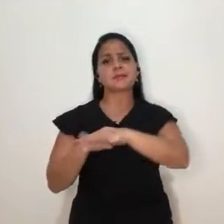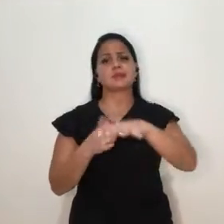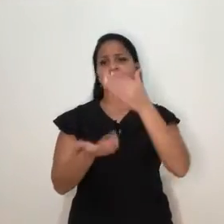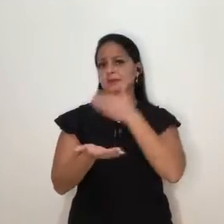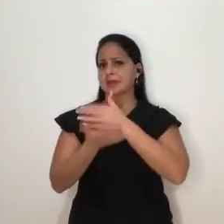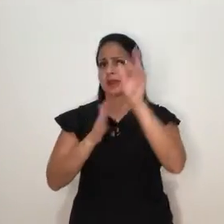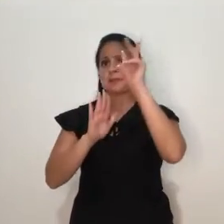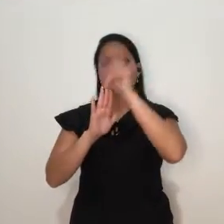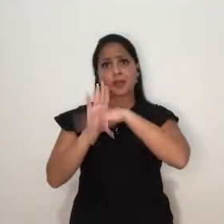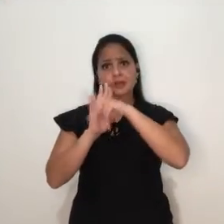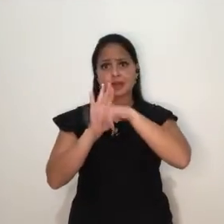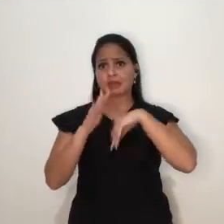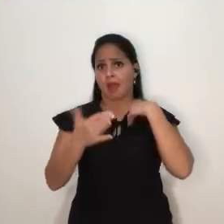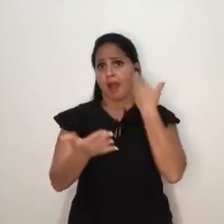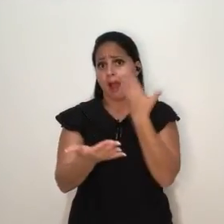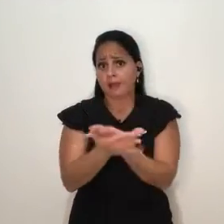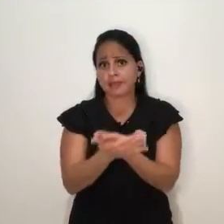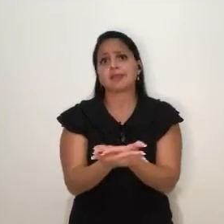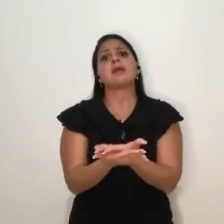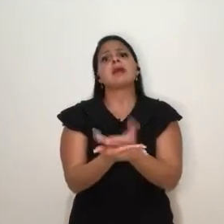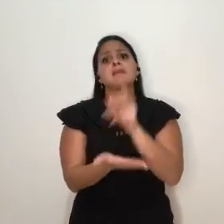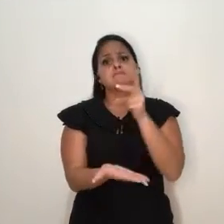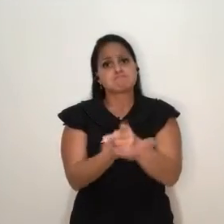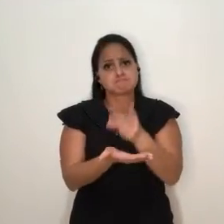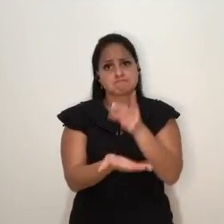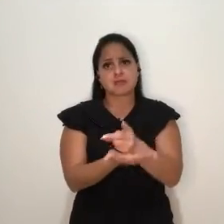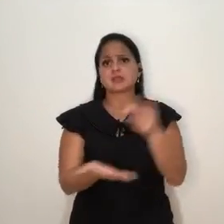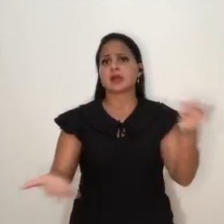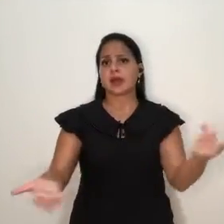uma experiência muito valiosa para quem está